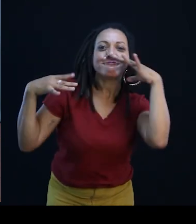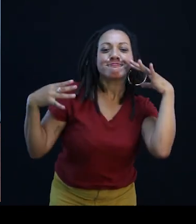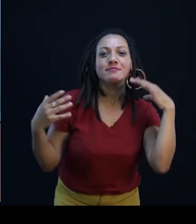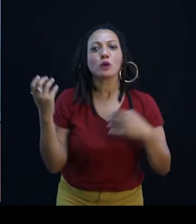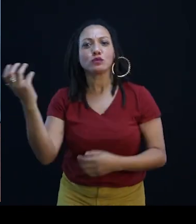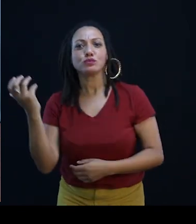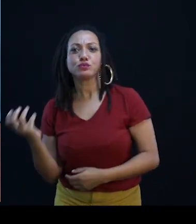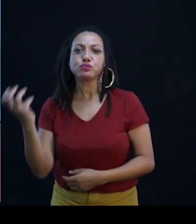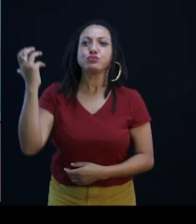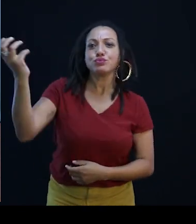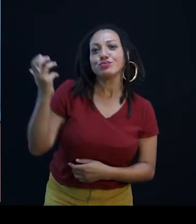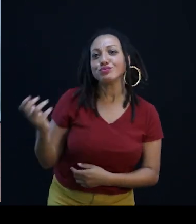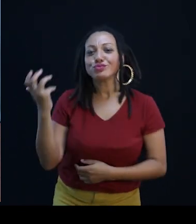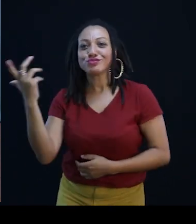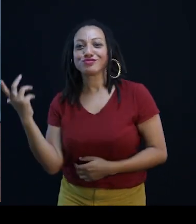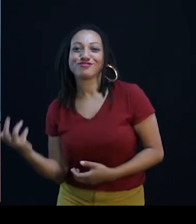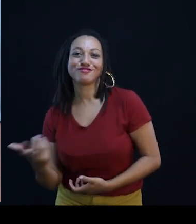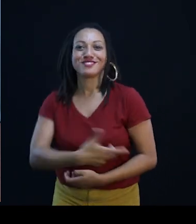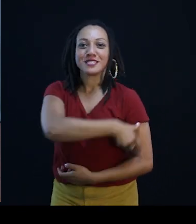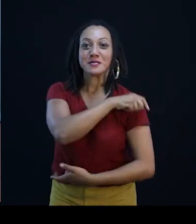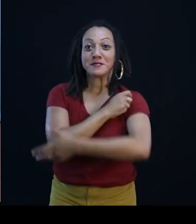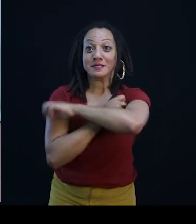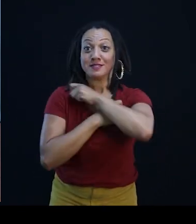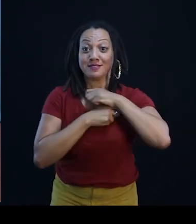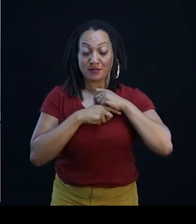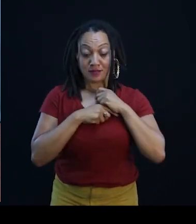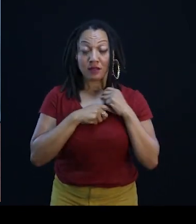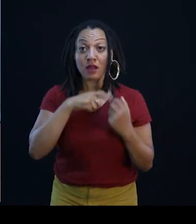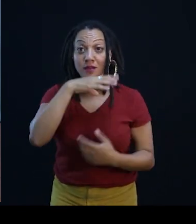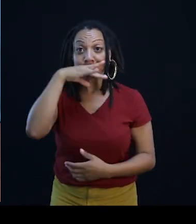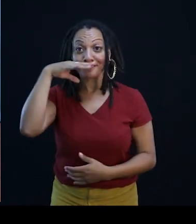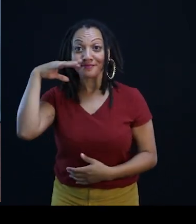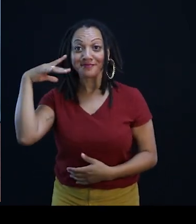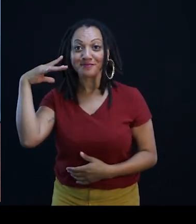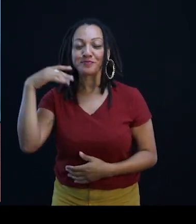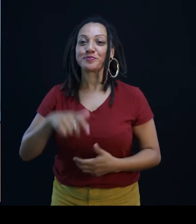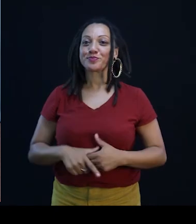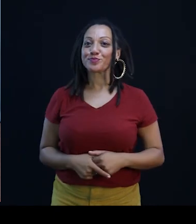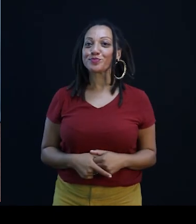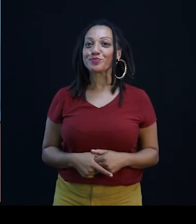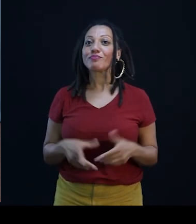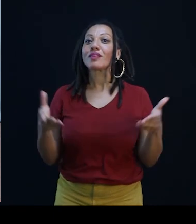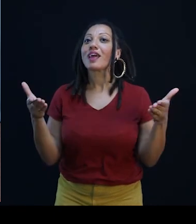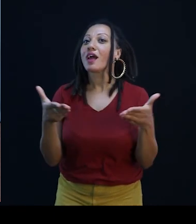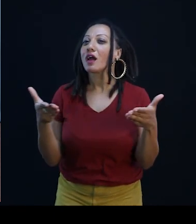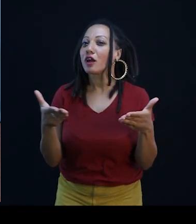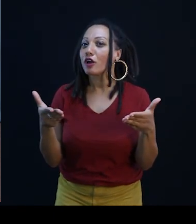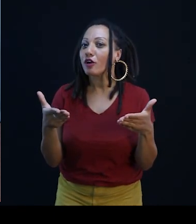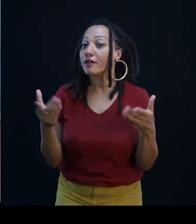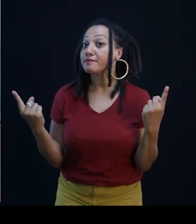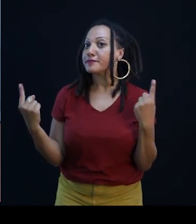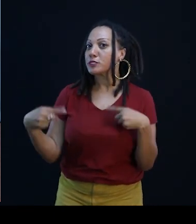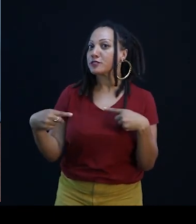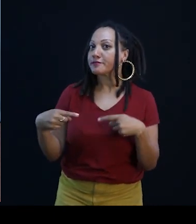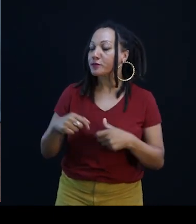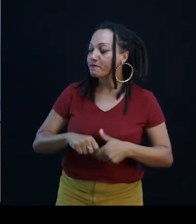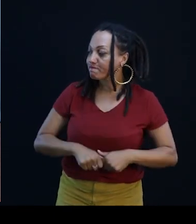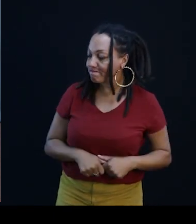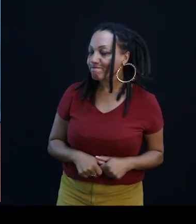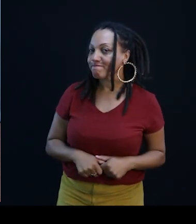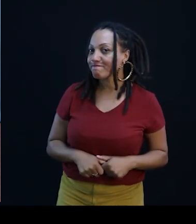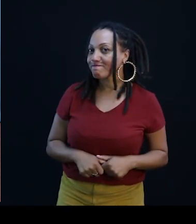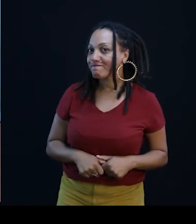veste, lavadeira. Quanto mais veste, mais cheira. Agora, que tal o desafio,